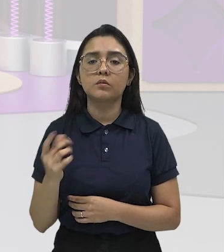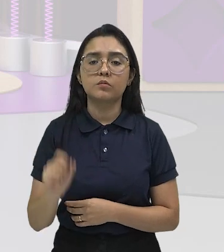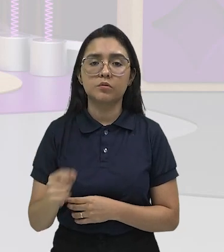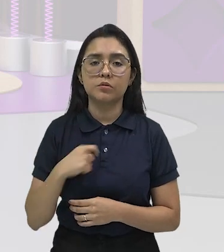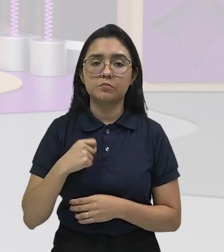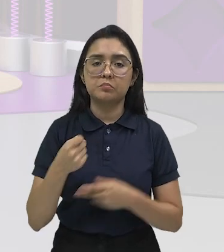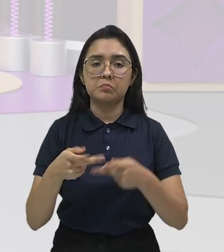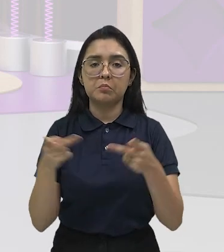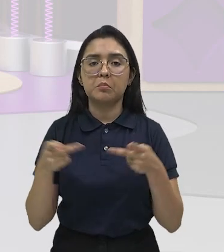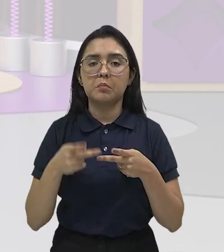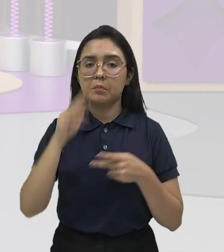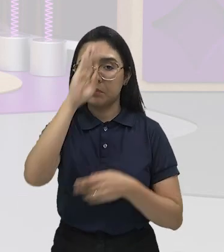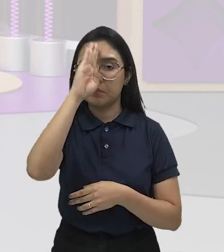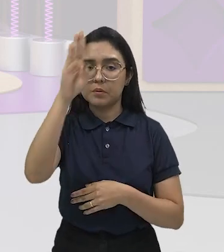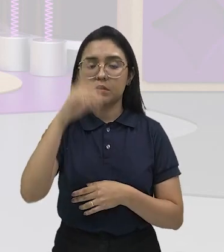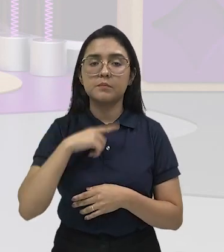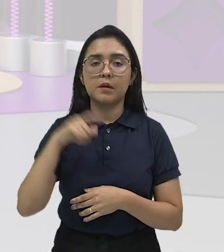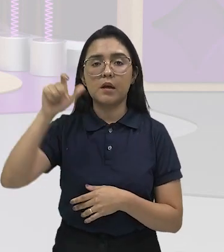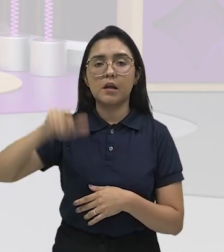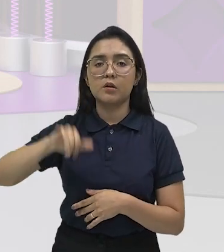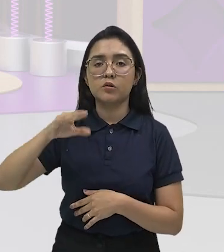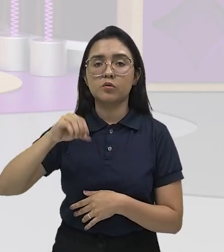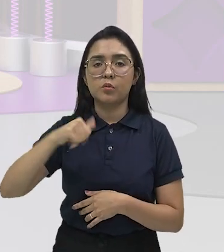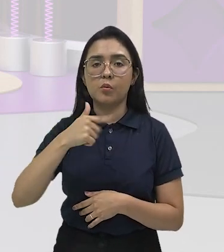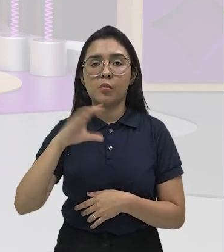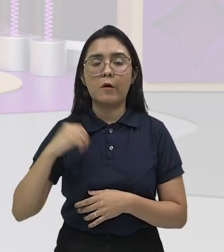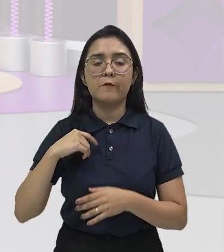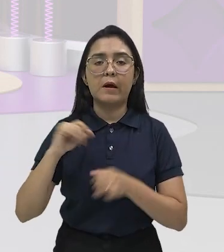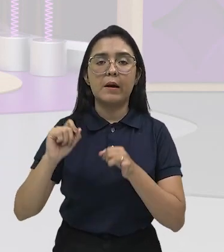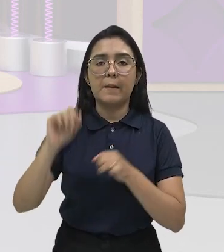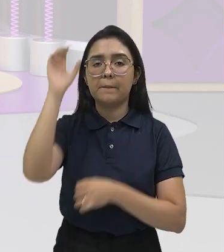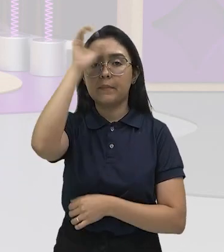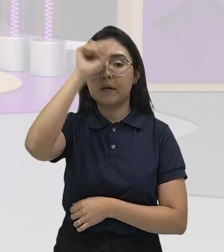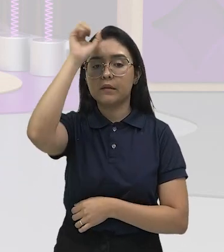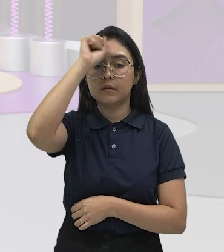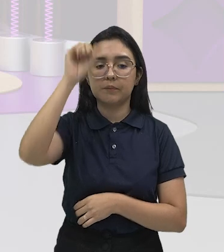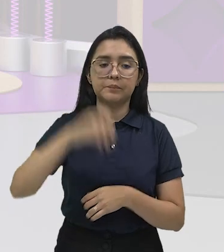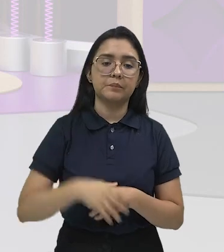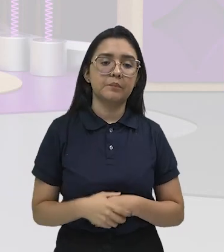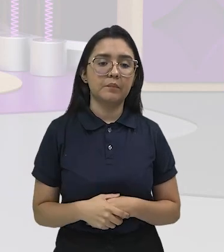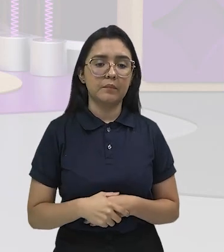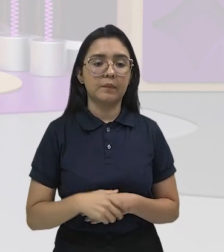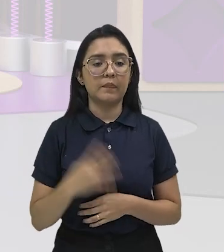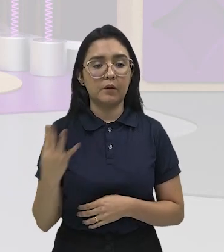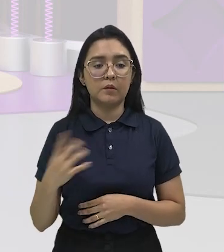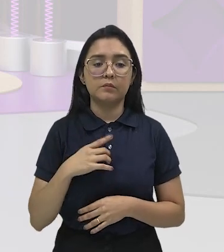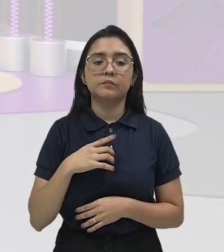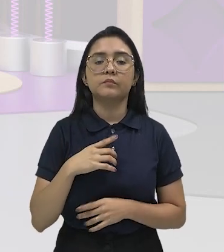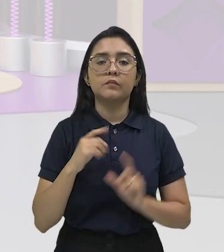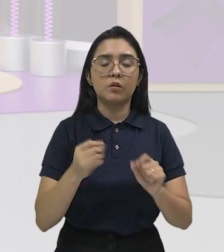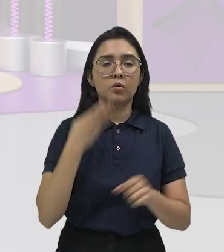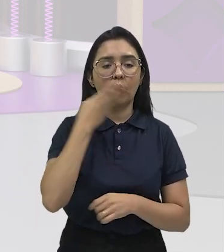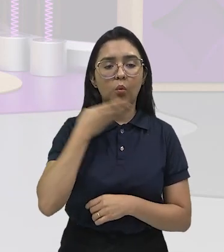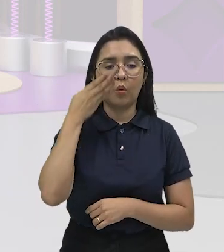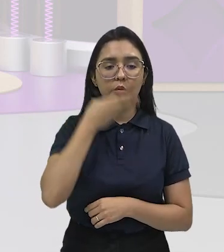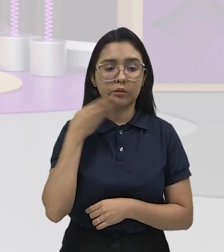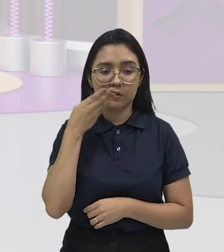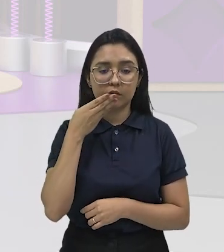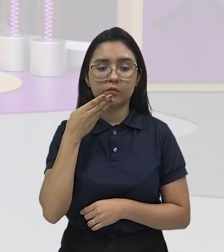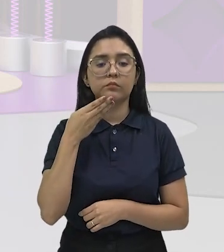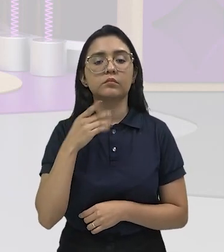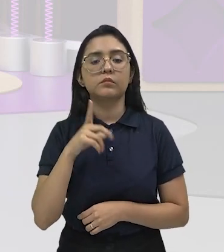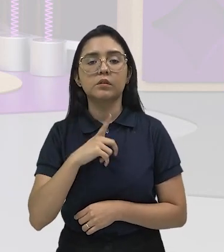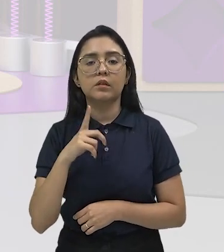principais ele vai aprender? Né? Ele vai fazer um curso. 4. sobremesa. Quando chegar na hora da